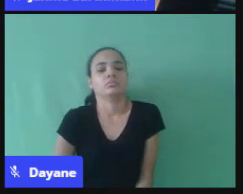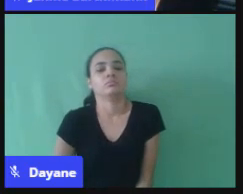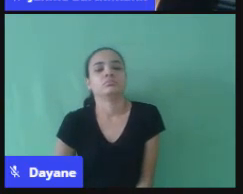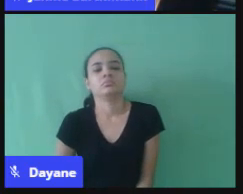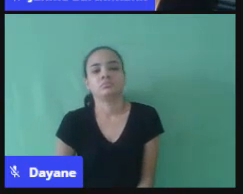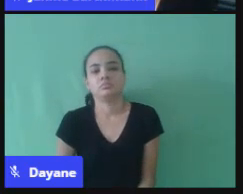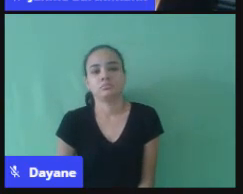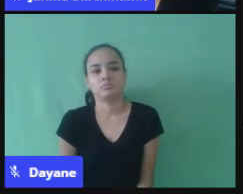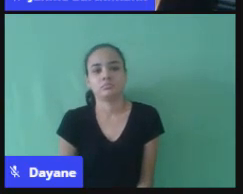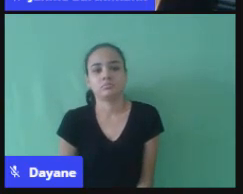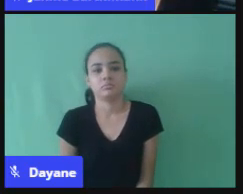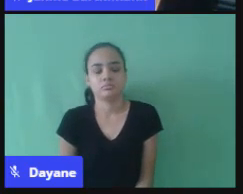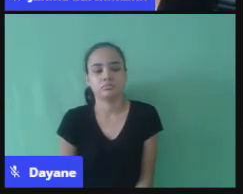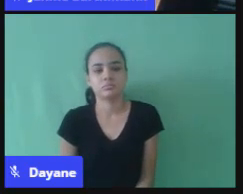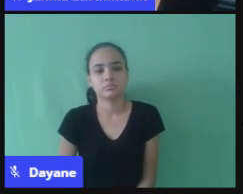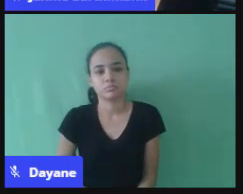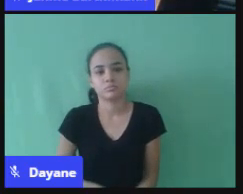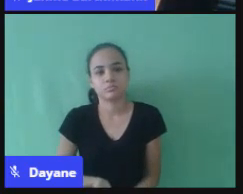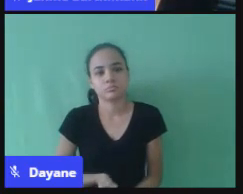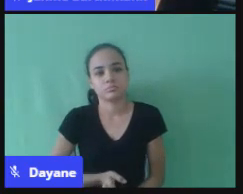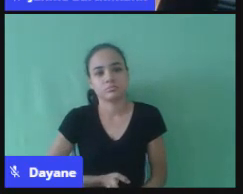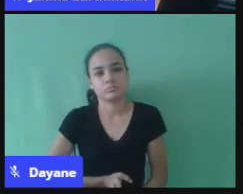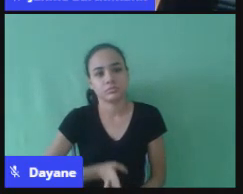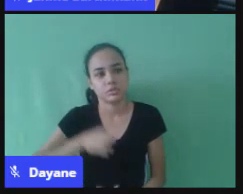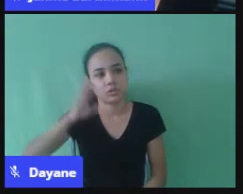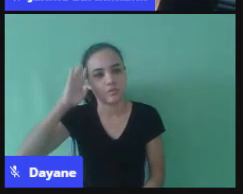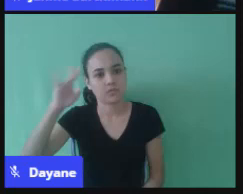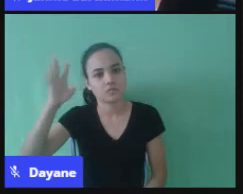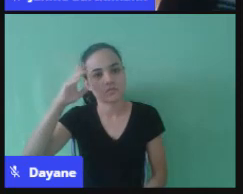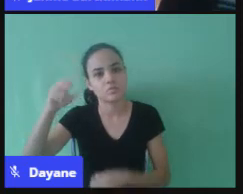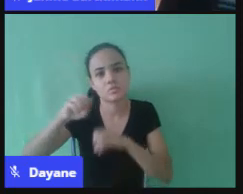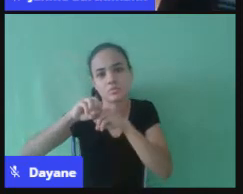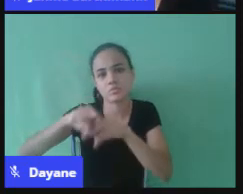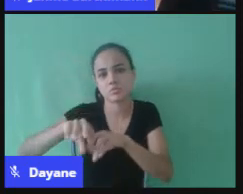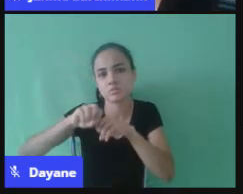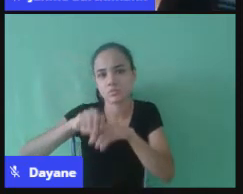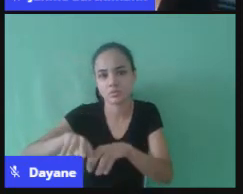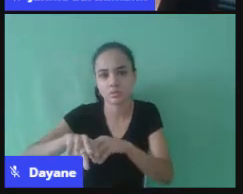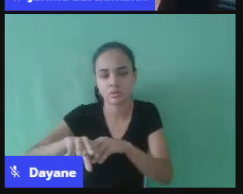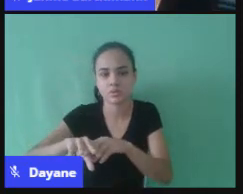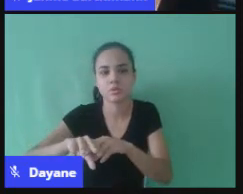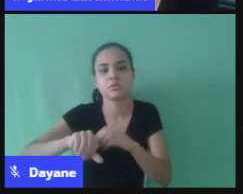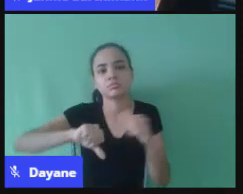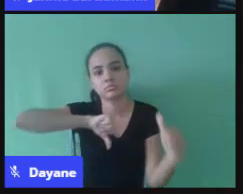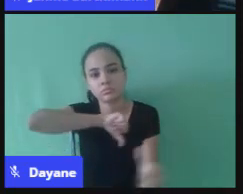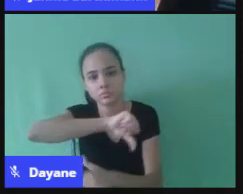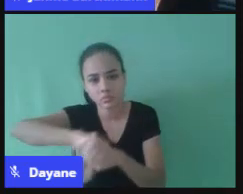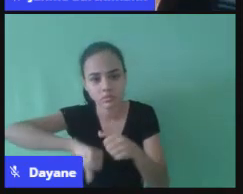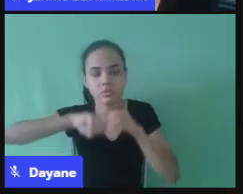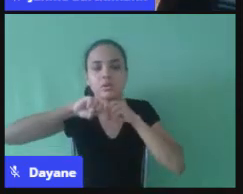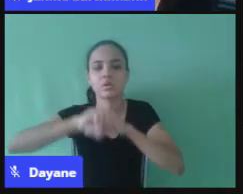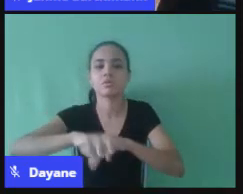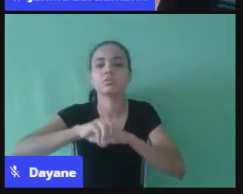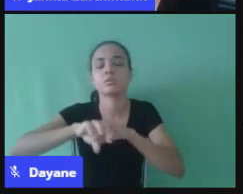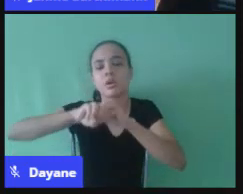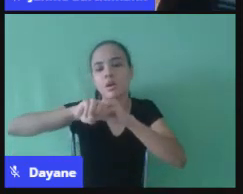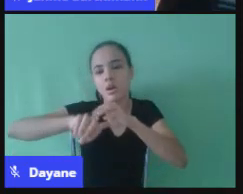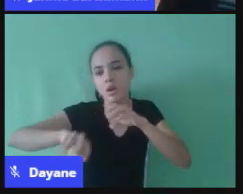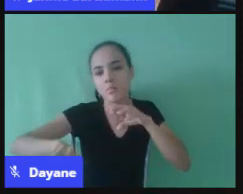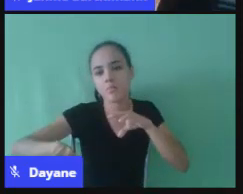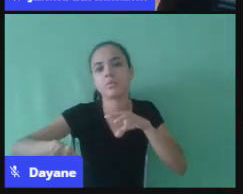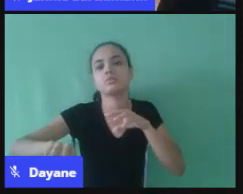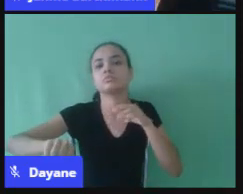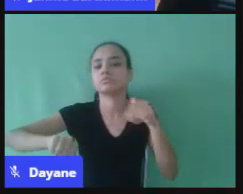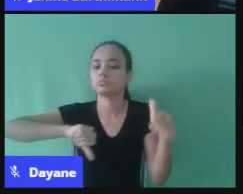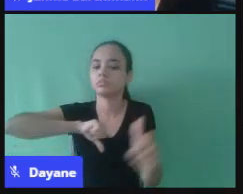Reflexões em educação nessa transição do ensino remoto para o híbrido. Na educação acontecem